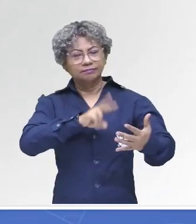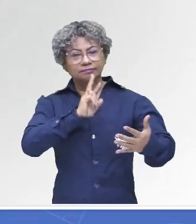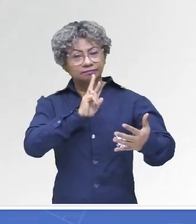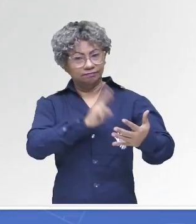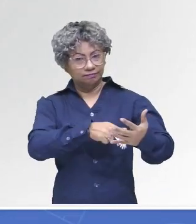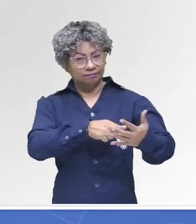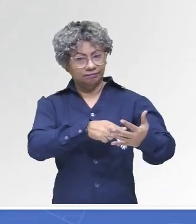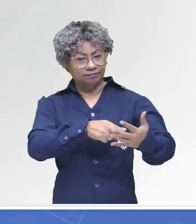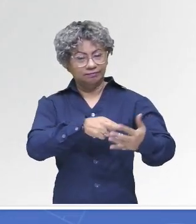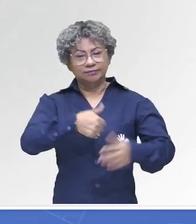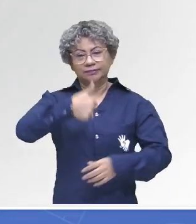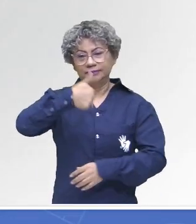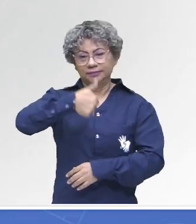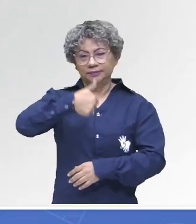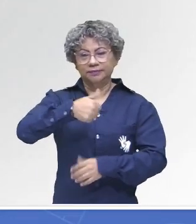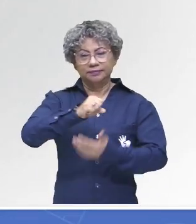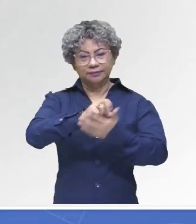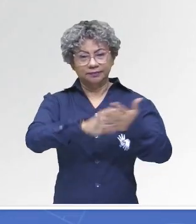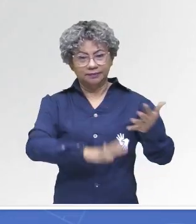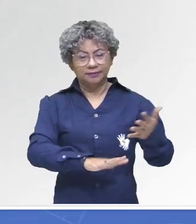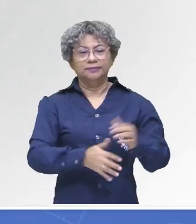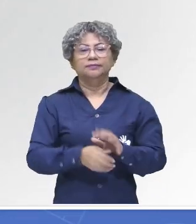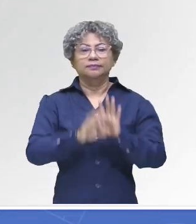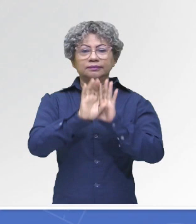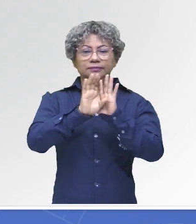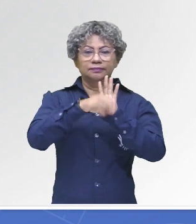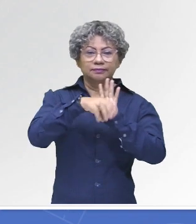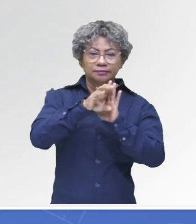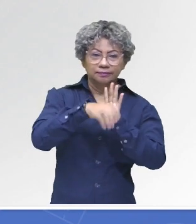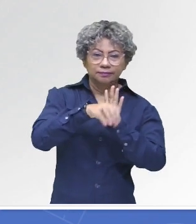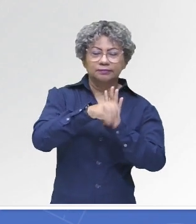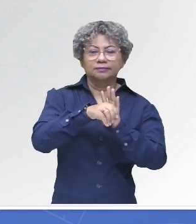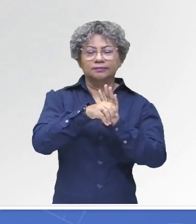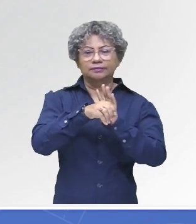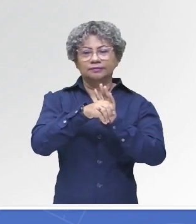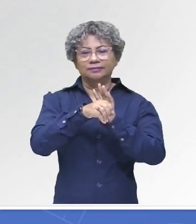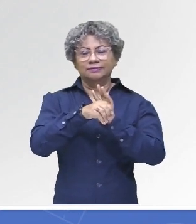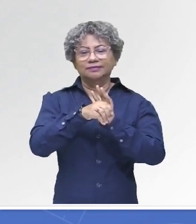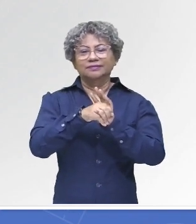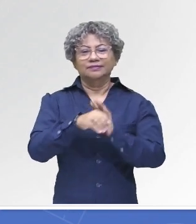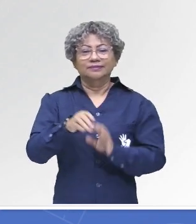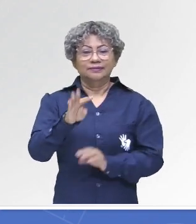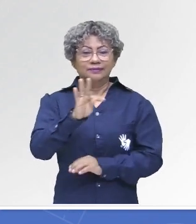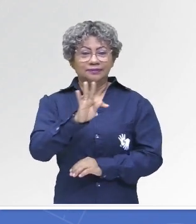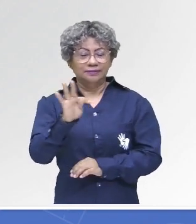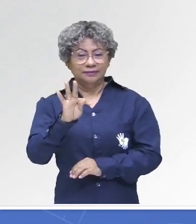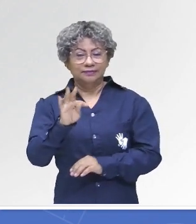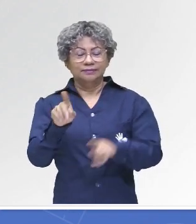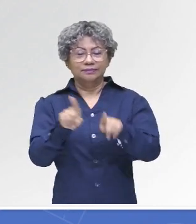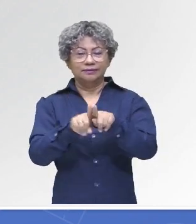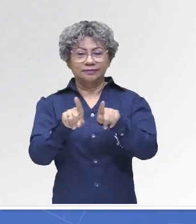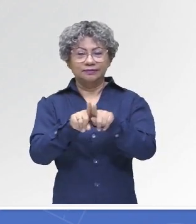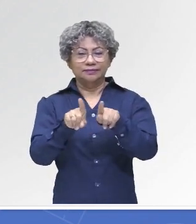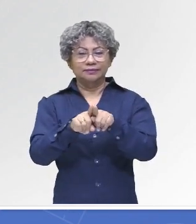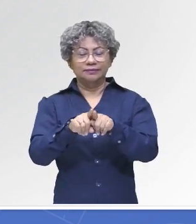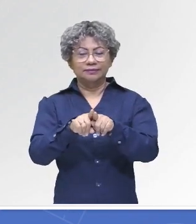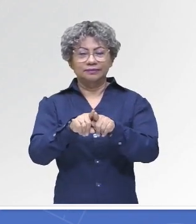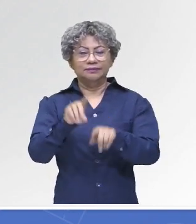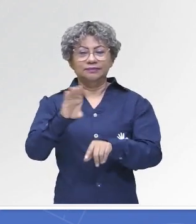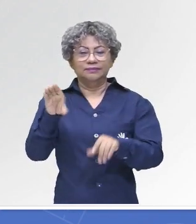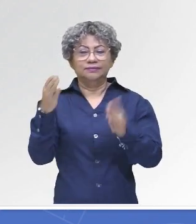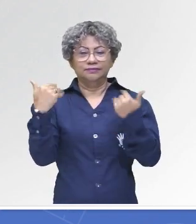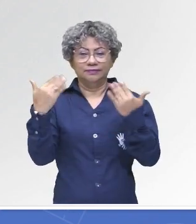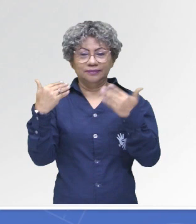Vamos lá? Escreva o conceito de temperatura e calor. Eu achei que vocês iam fazer um texto bonito ali para a gente dar uma olhada, não